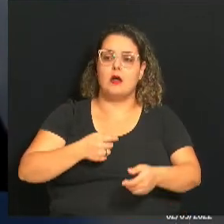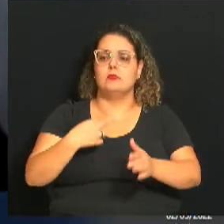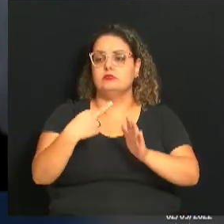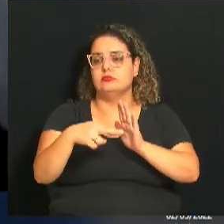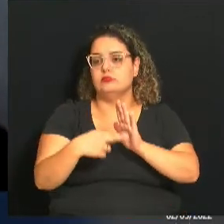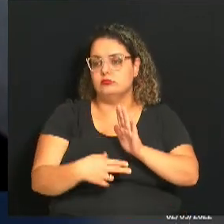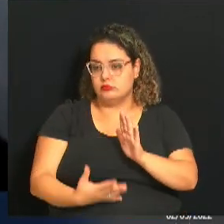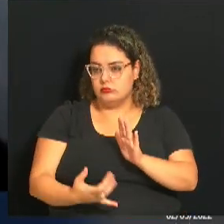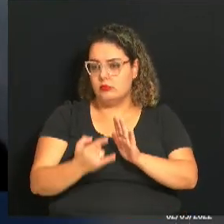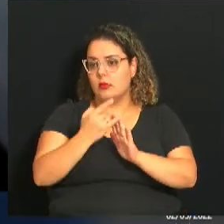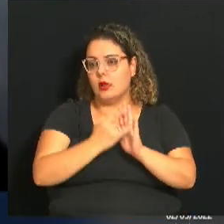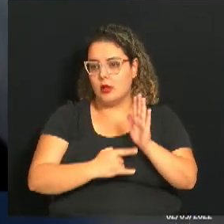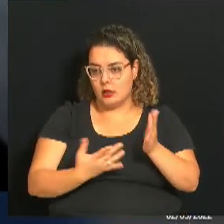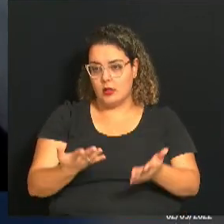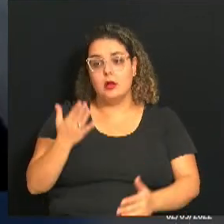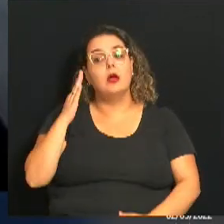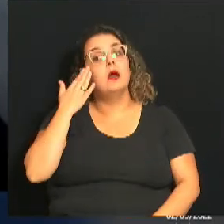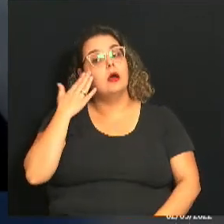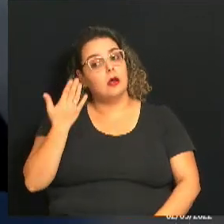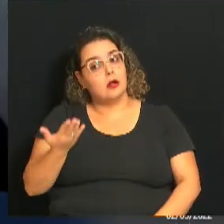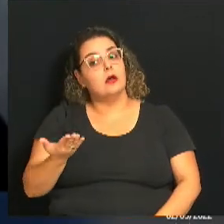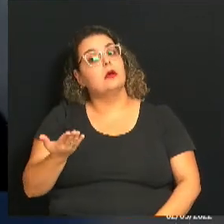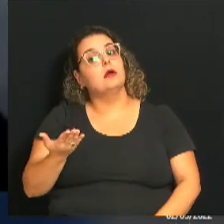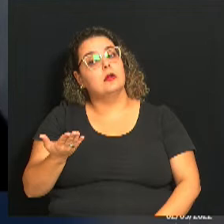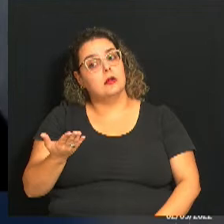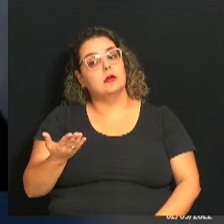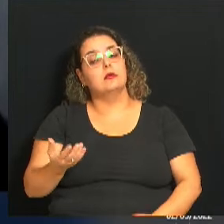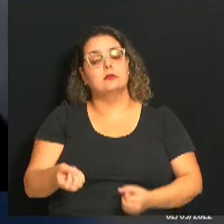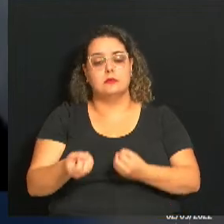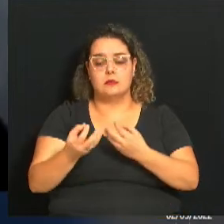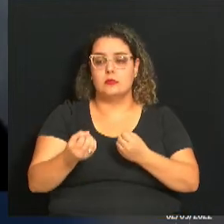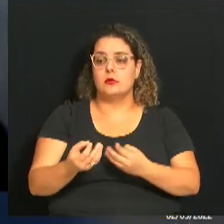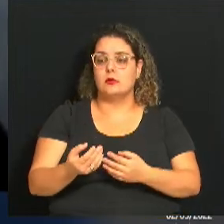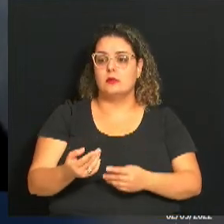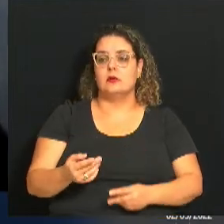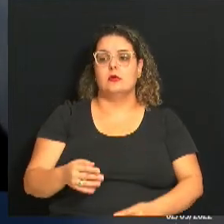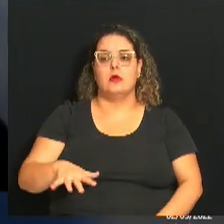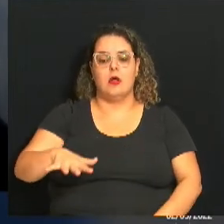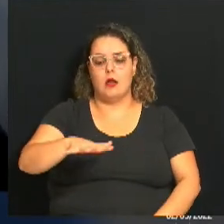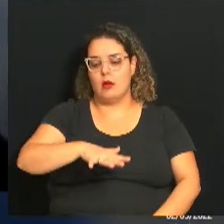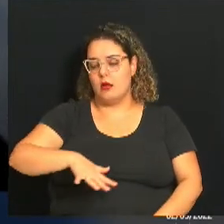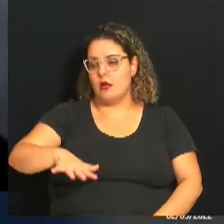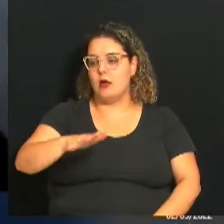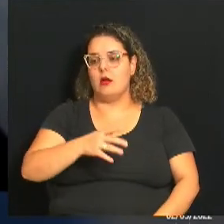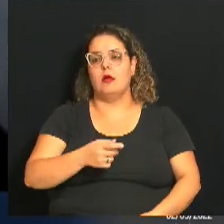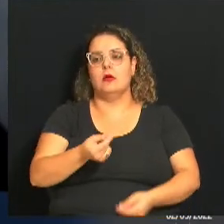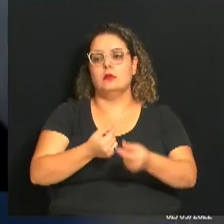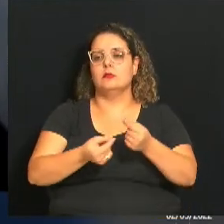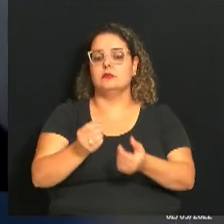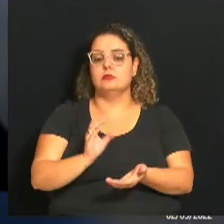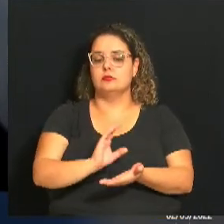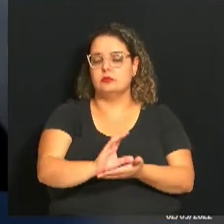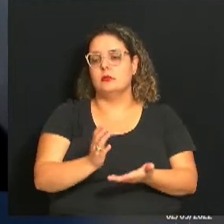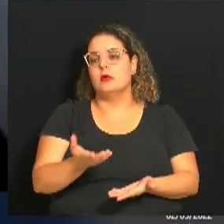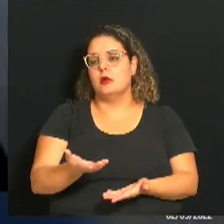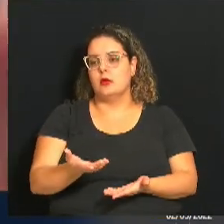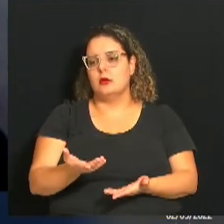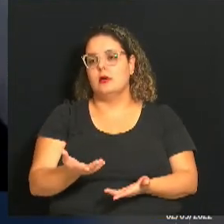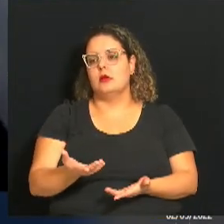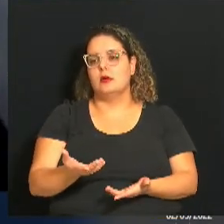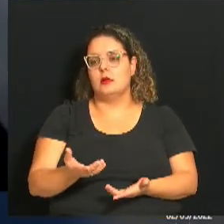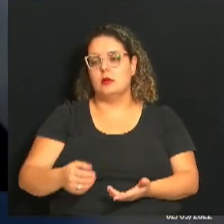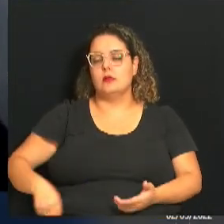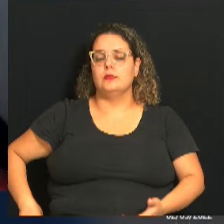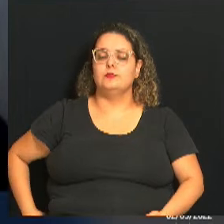dado para entender onde nós estamos pisando. Mas isso é o fundo de investimento que às vezes está por trás desses grandes incorporadores, né? Na hora